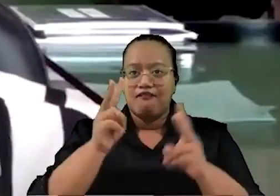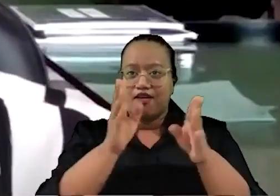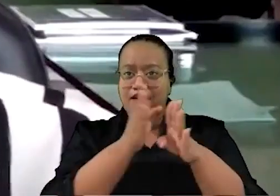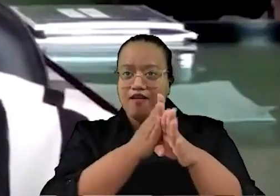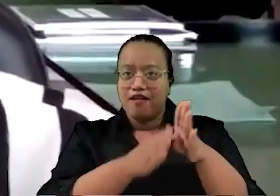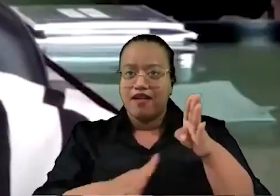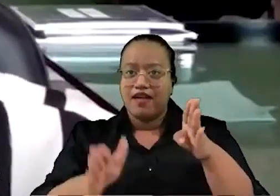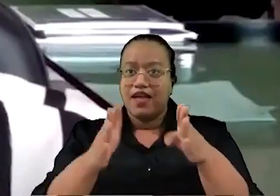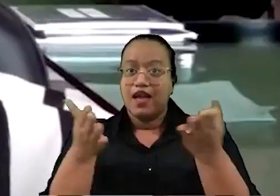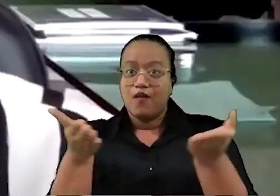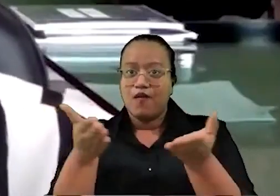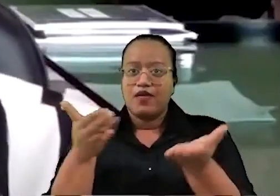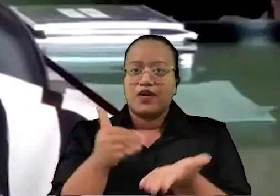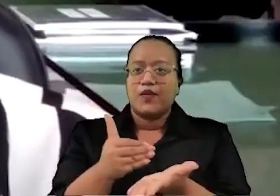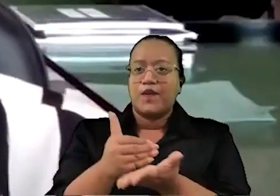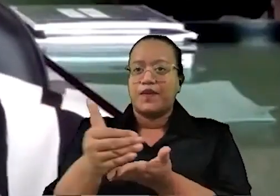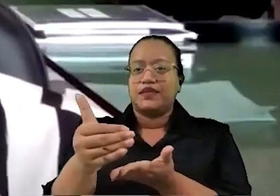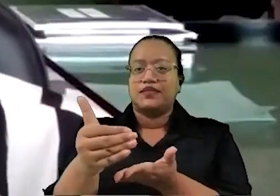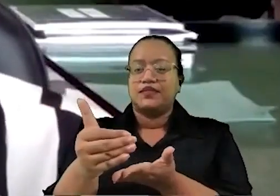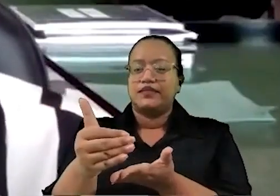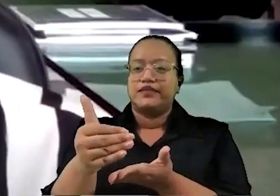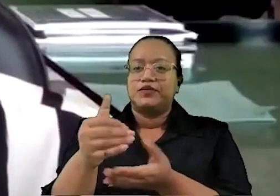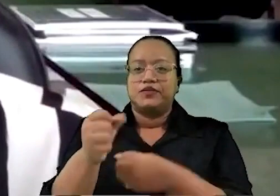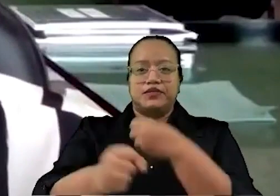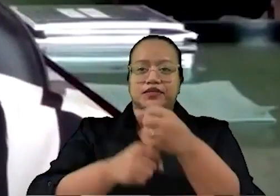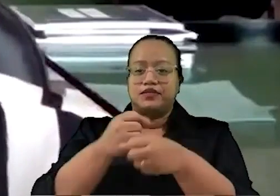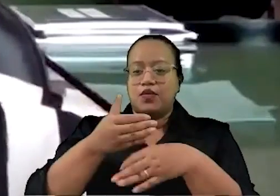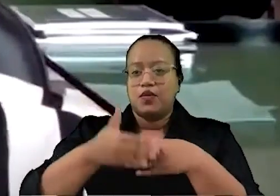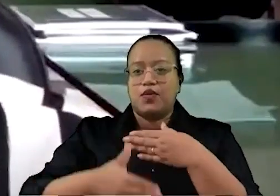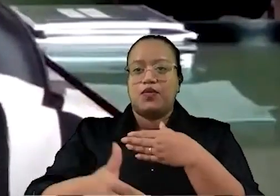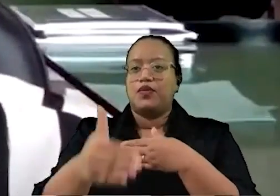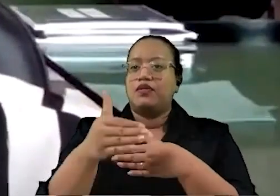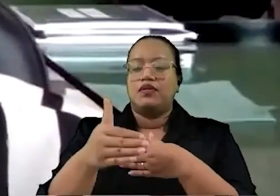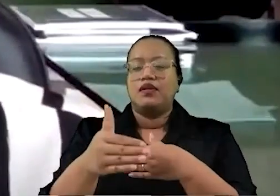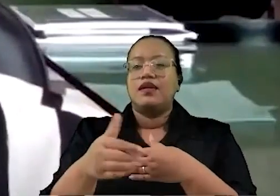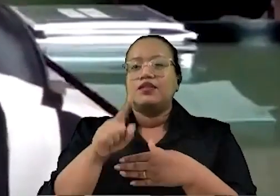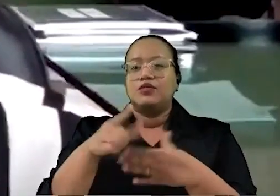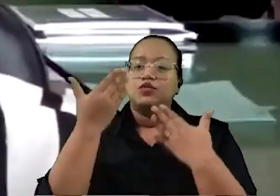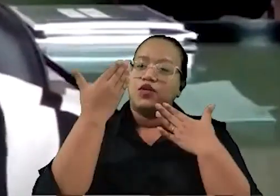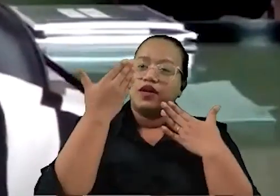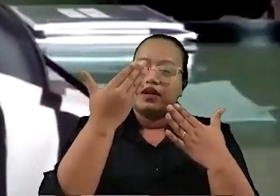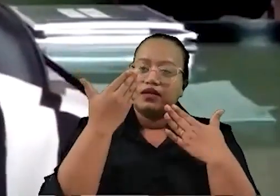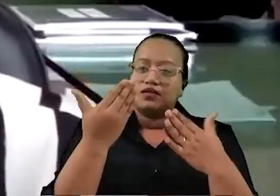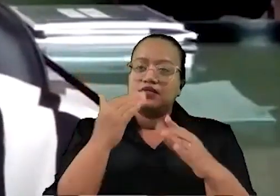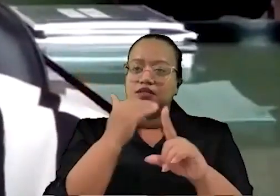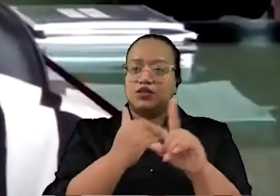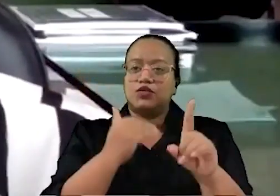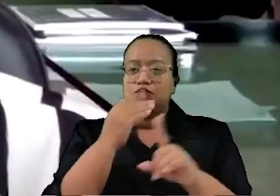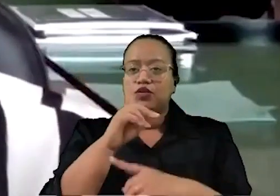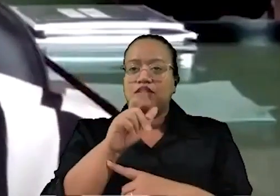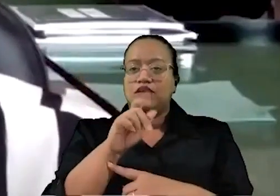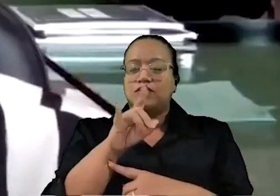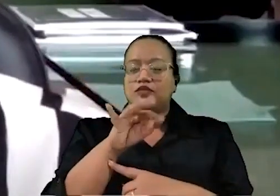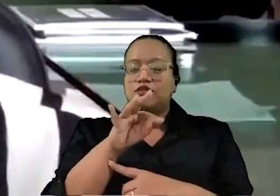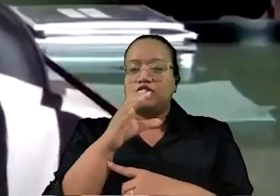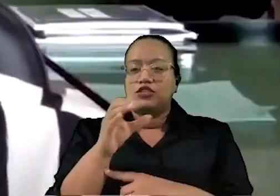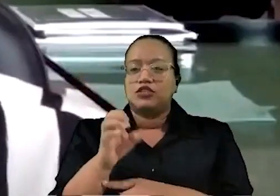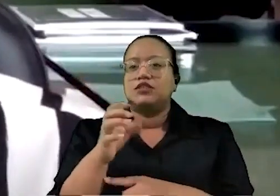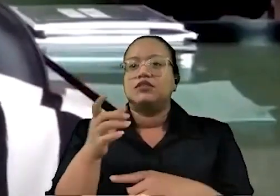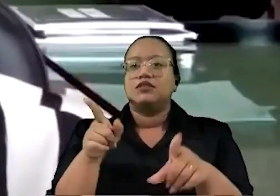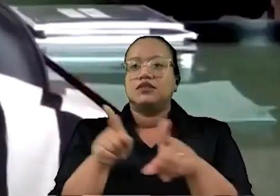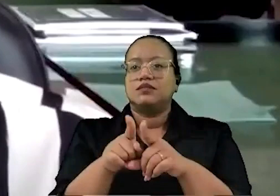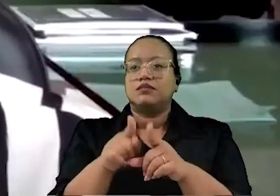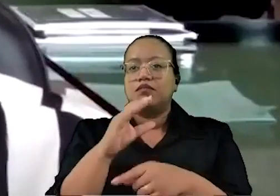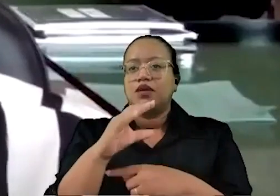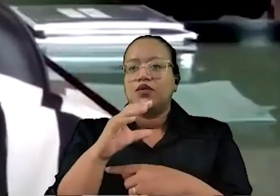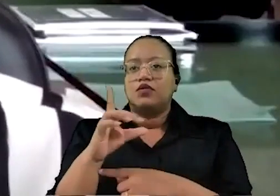engrenando. Então, eu só tenho a agradecer, doutora Daldice, à Terceira Região, e especialmente à coordenação dos juizados